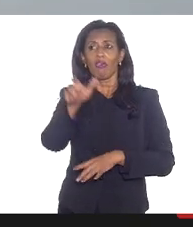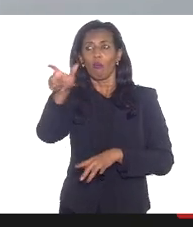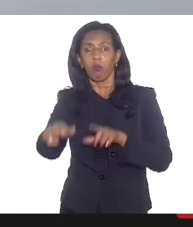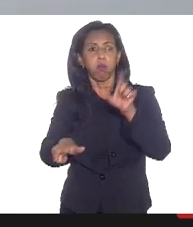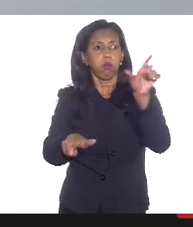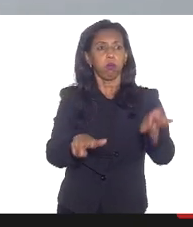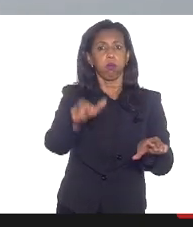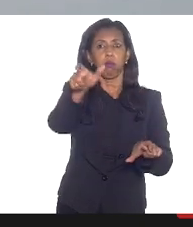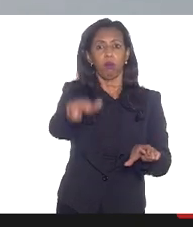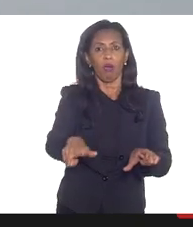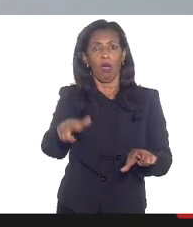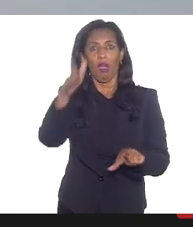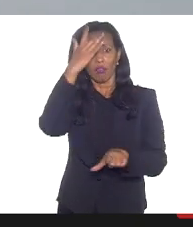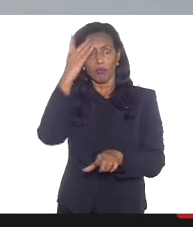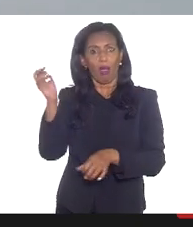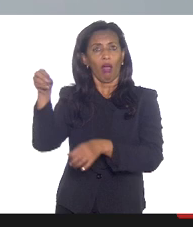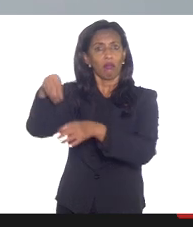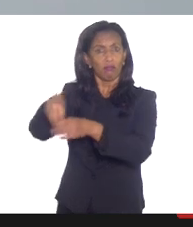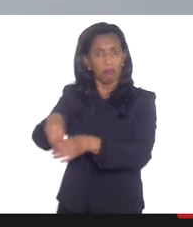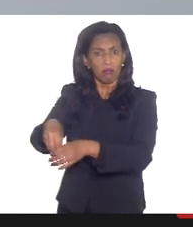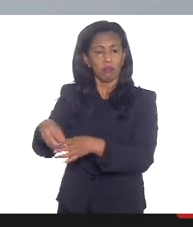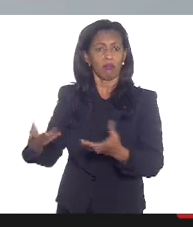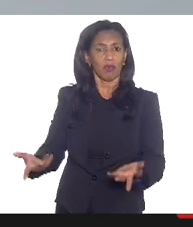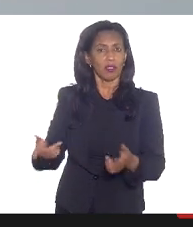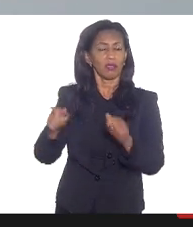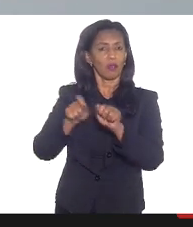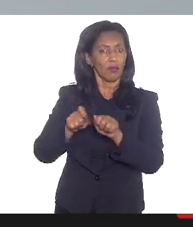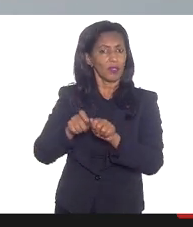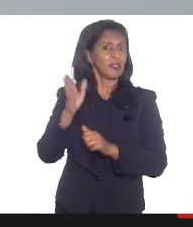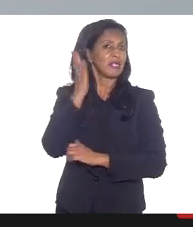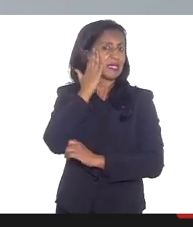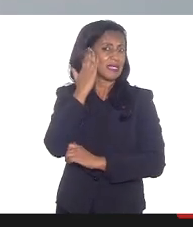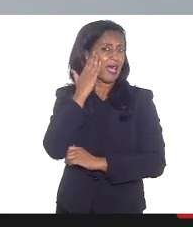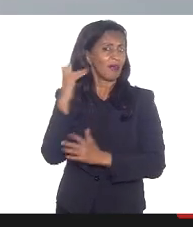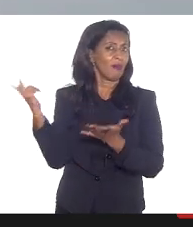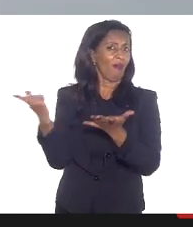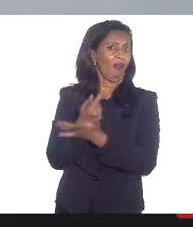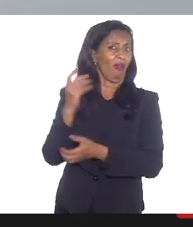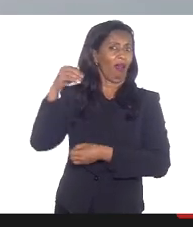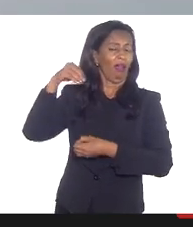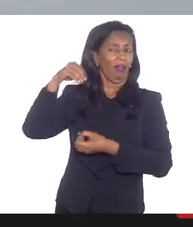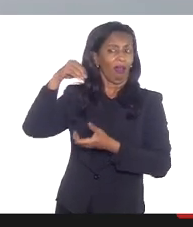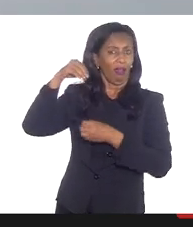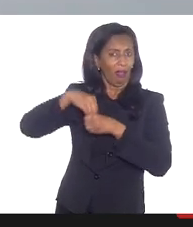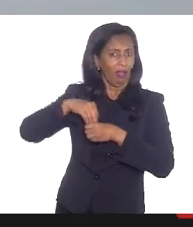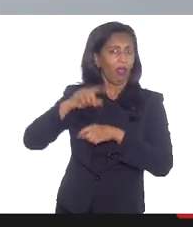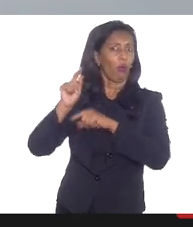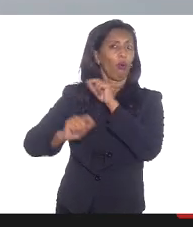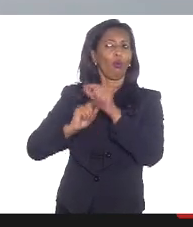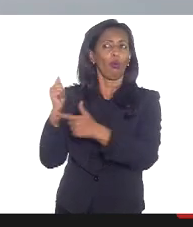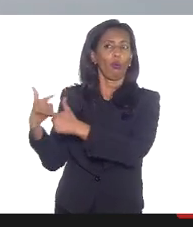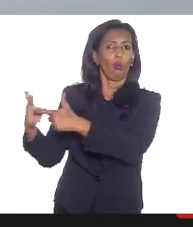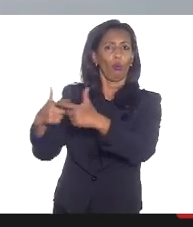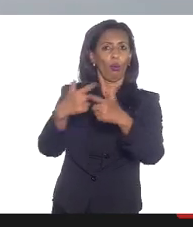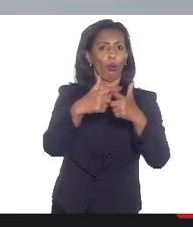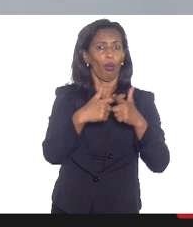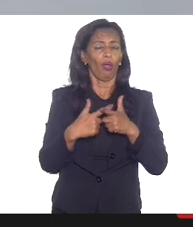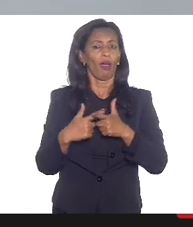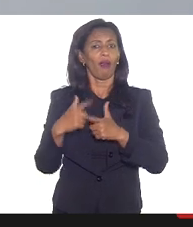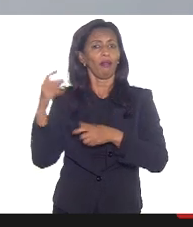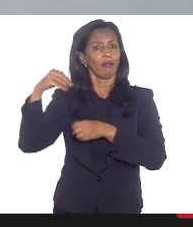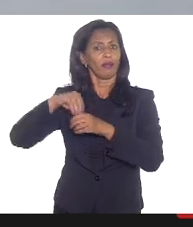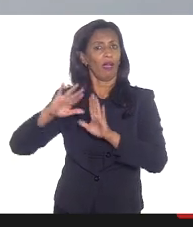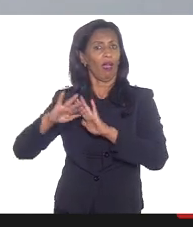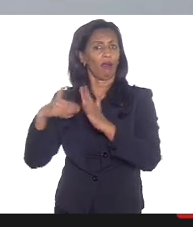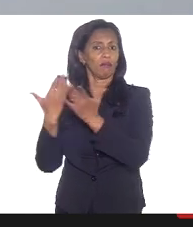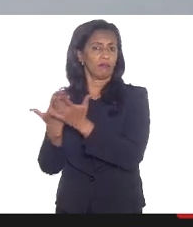estão na ponta, né, que estão realmente fazendo e sabe da realidade, da precariedade que existe dentro das escolas